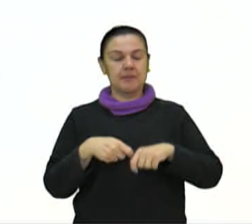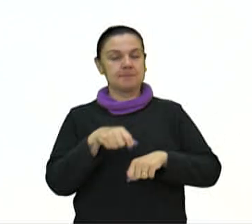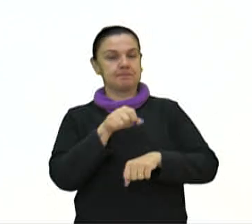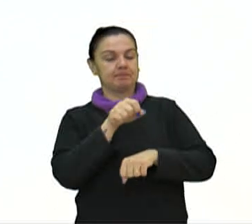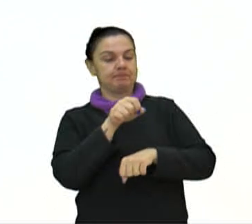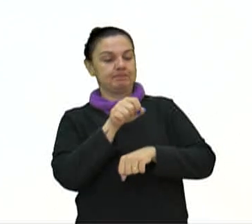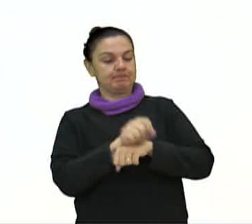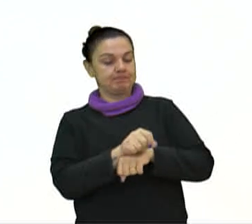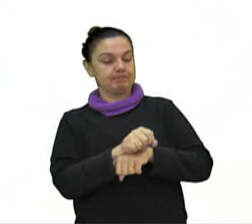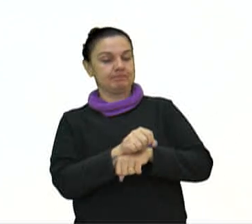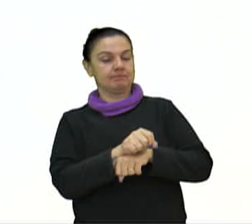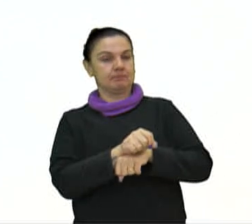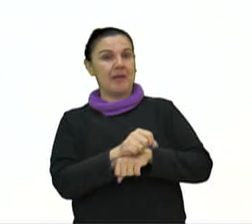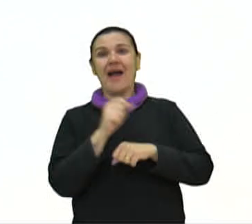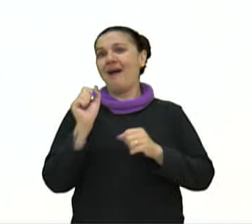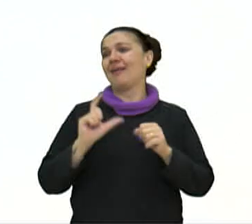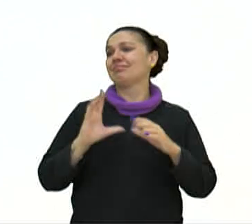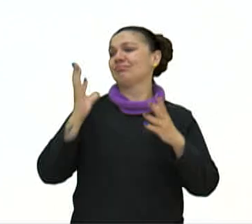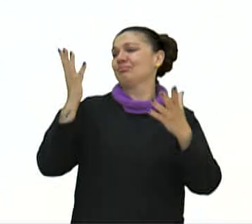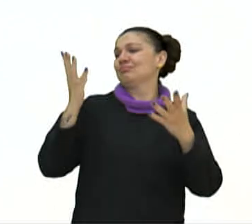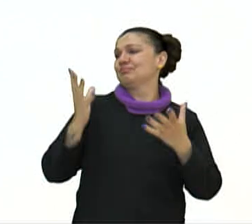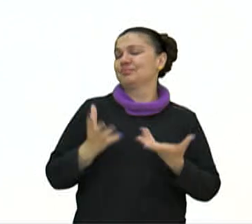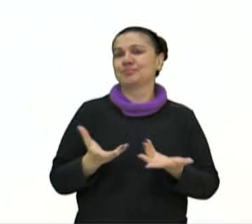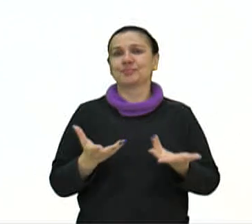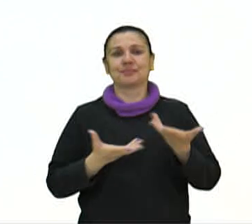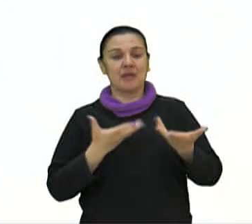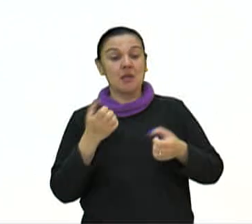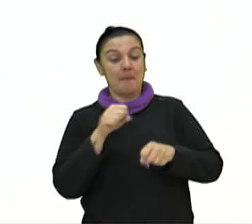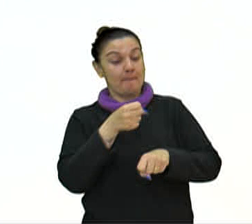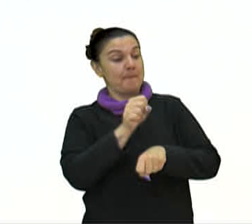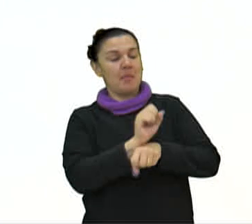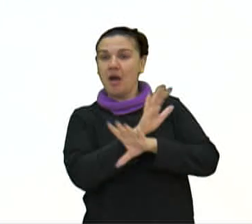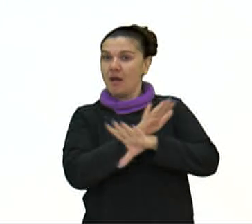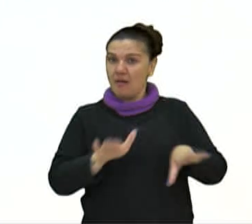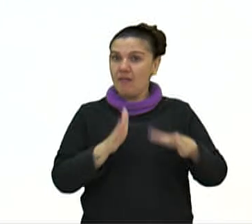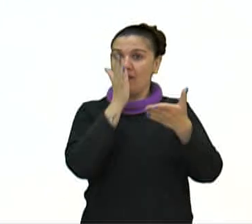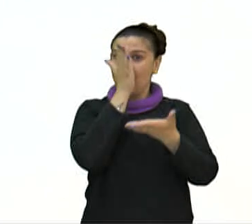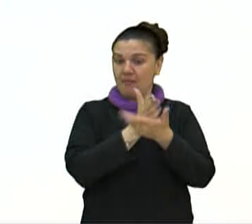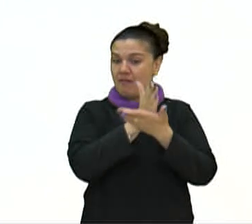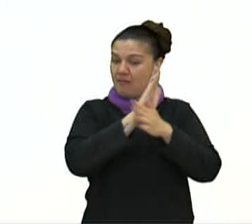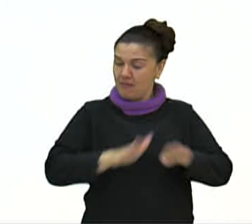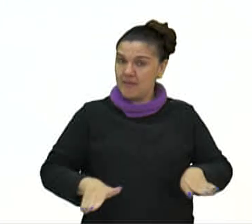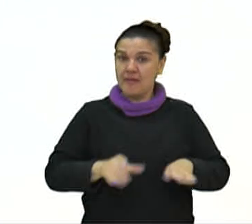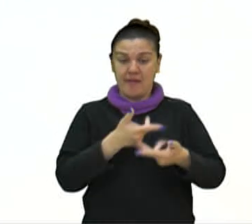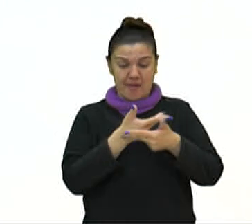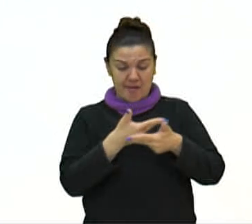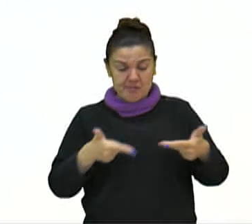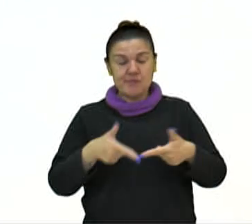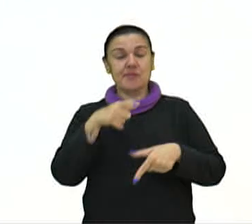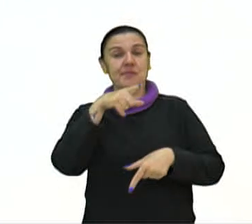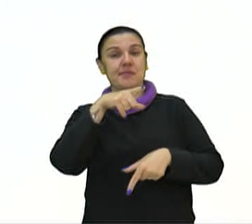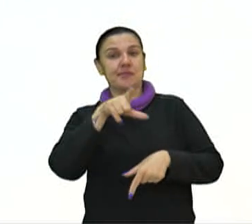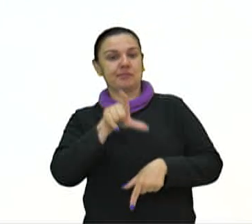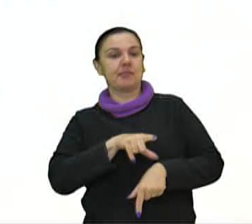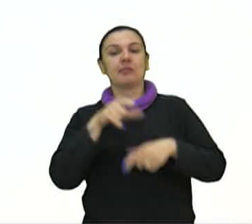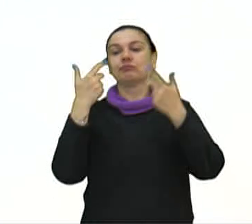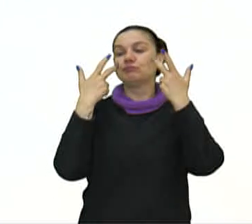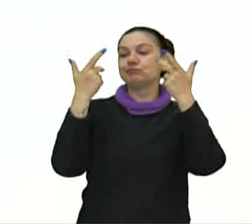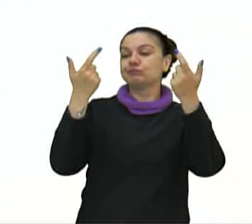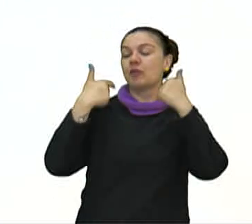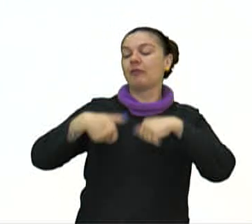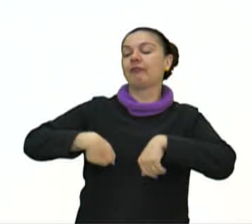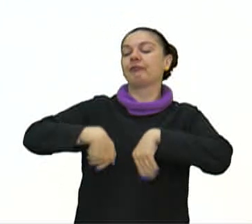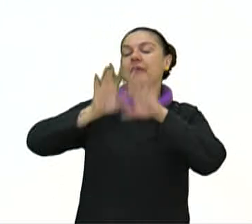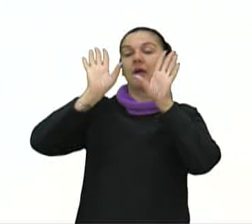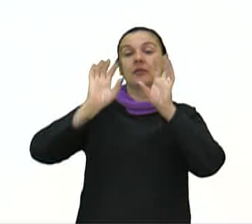de pensar que as coisas existem por acaso. A gente precisa parar de acreditar que as coisas existem de forma